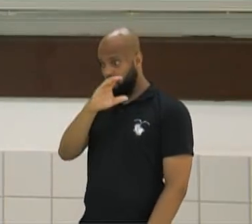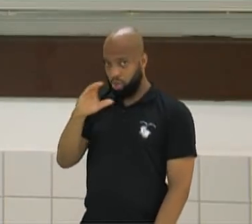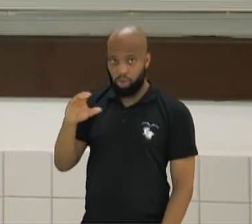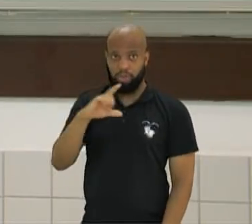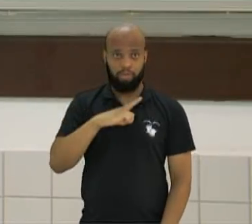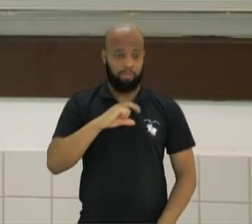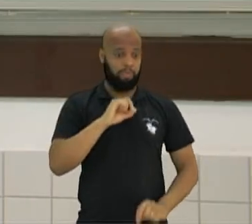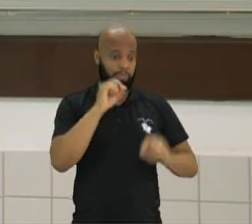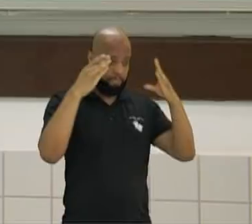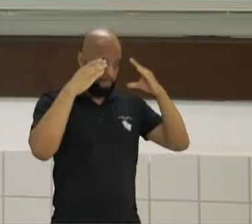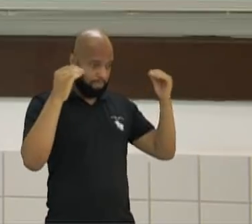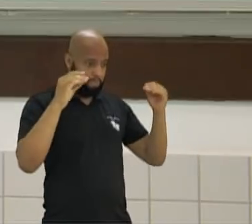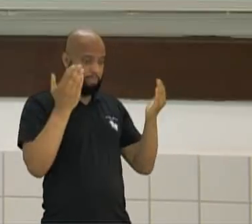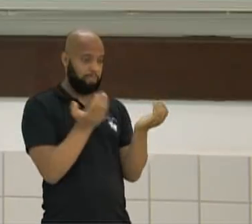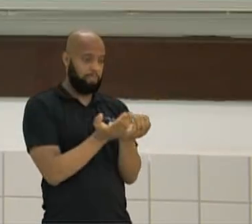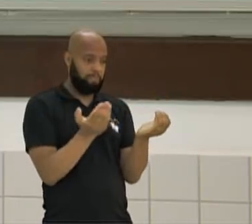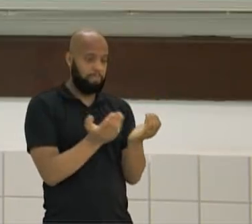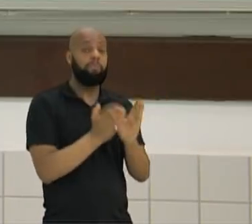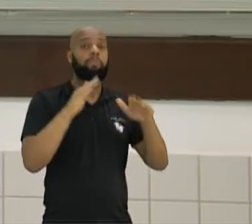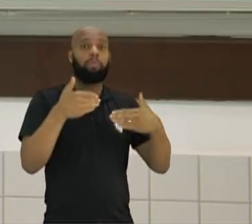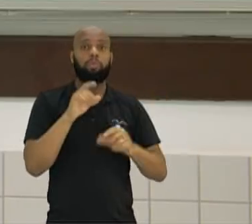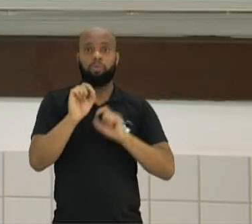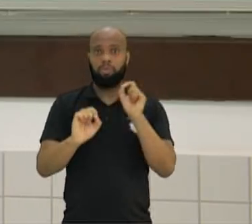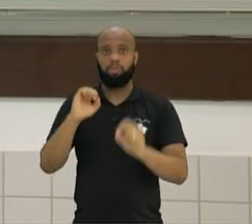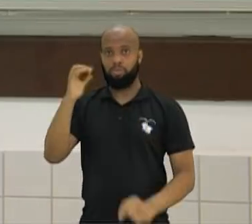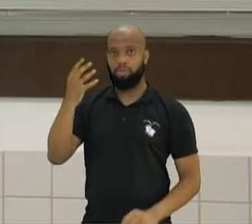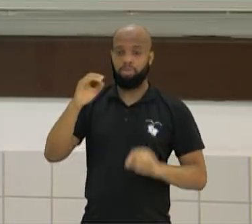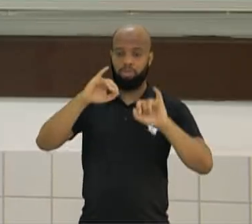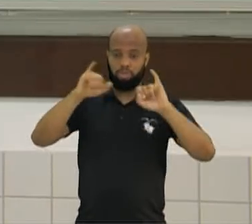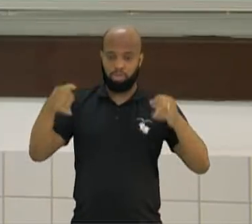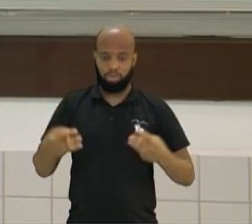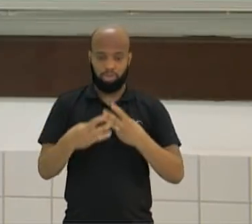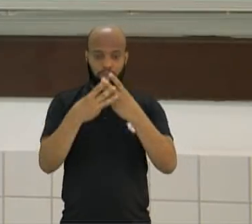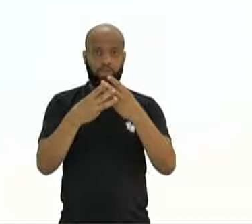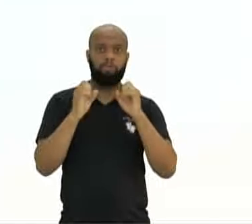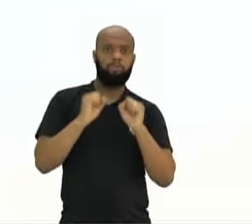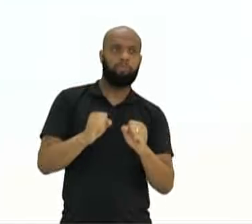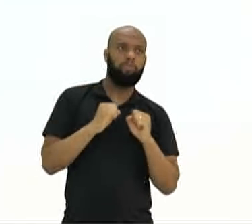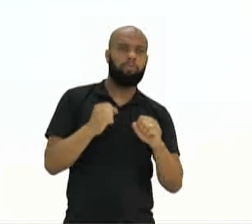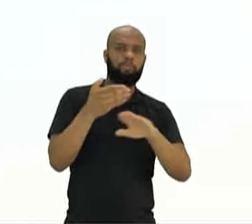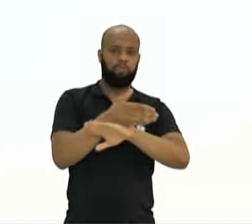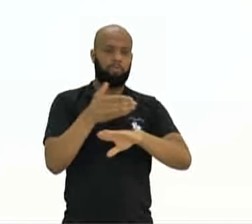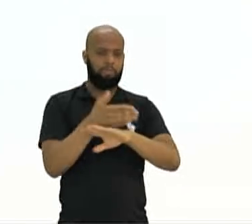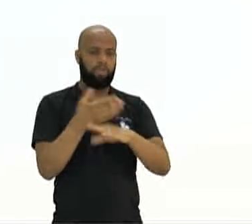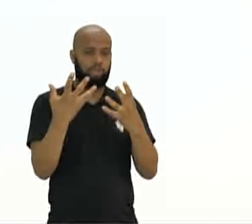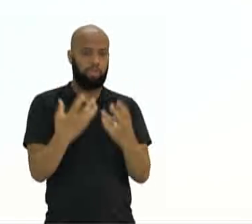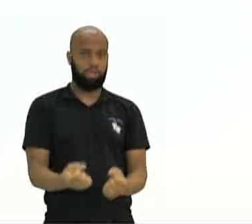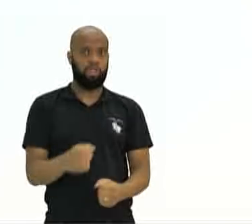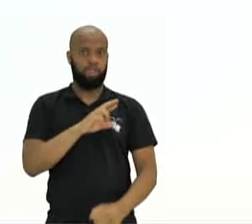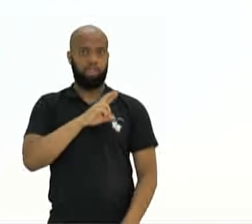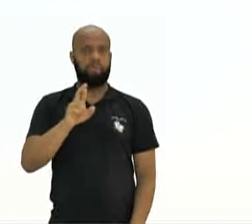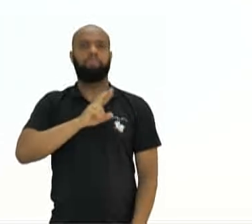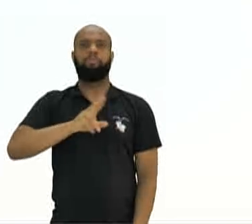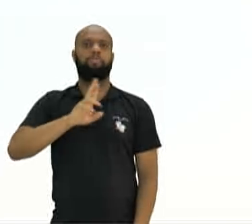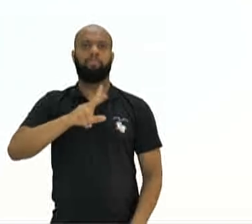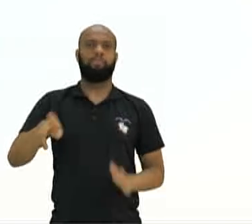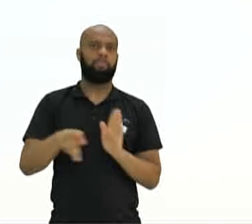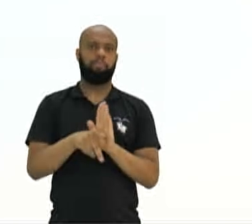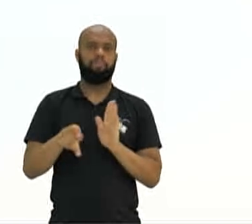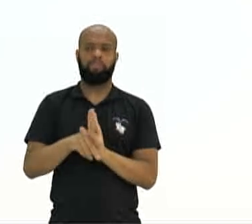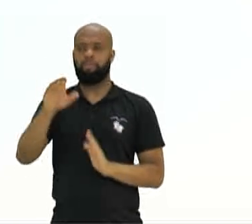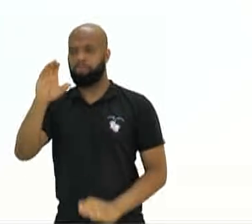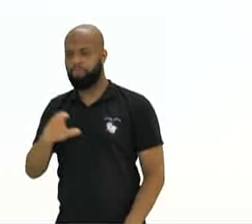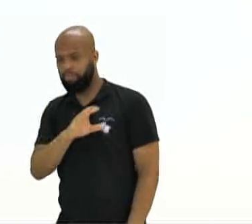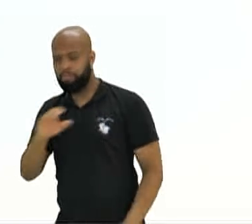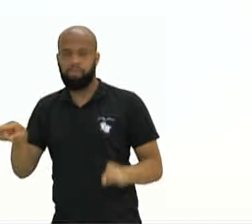tolerância. Nesse contexto, os judeus também puderam praticar a sua religião. Eles não são nem católicos nem protestantes, não são cristãos,